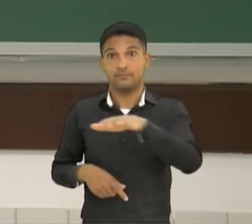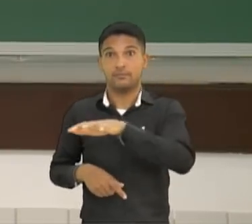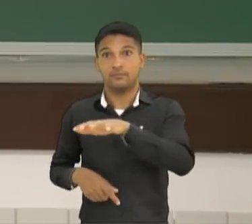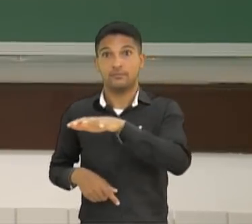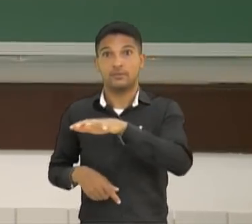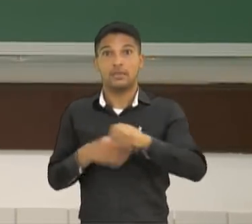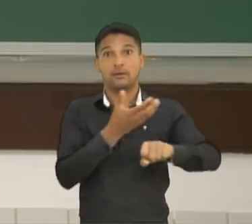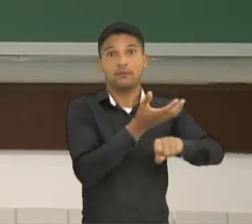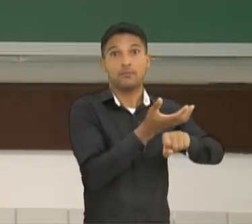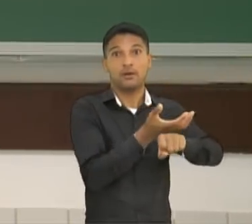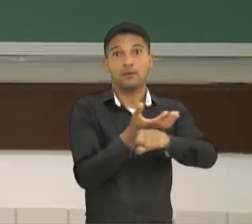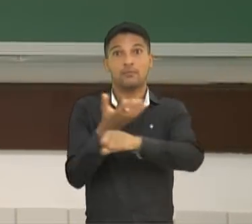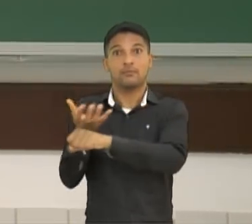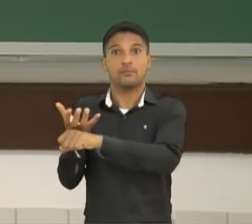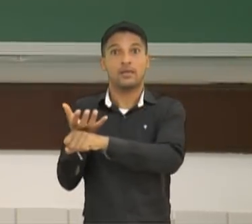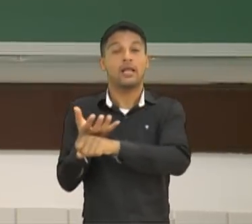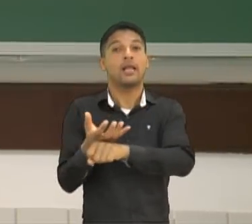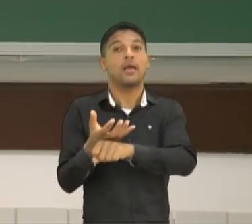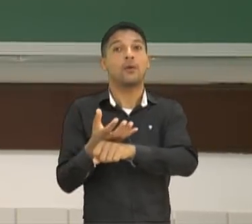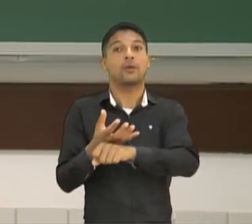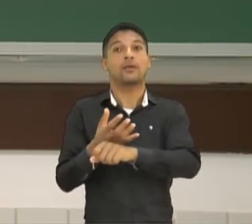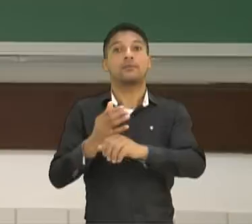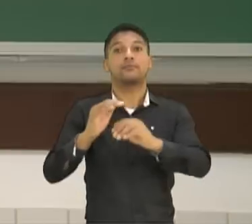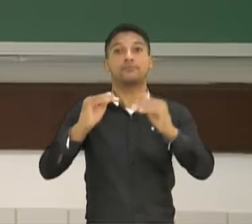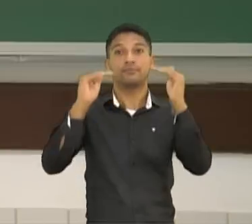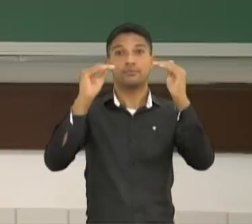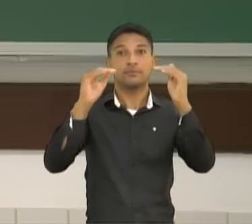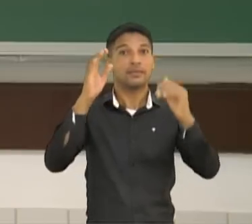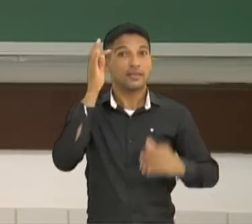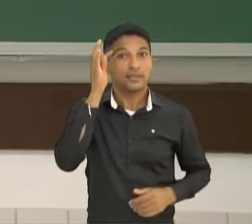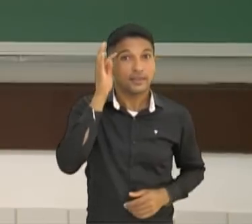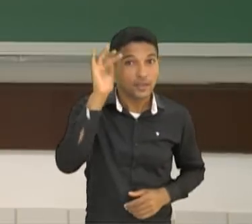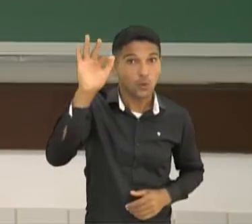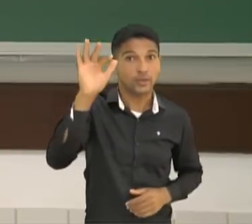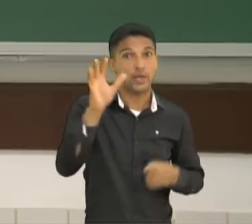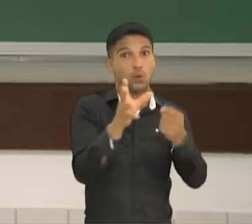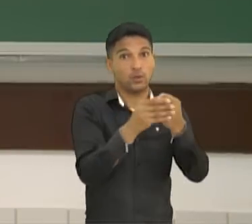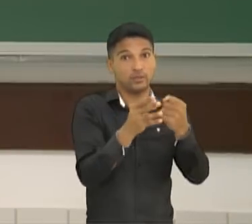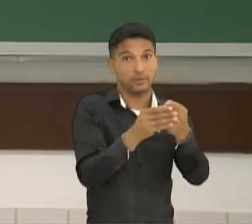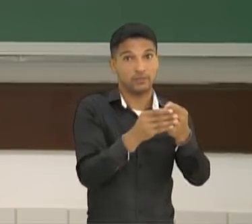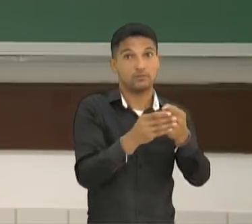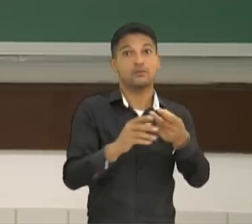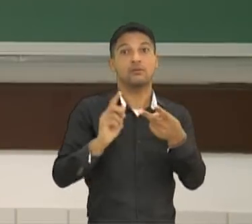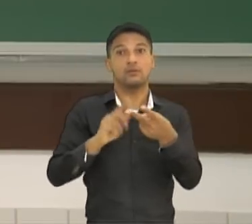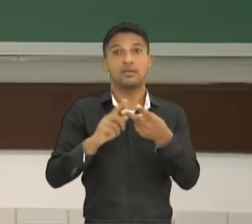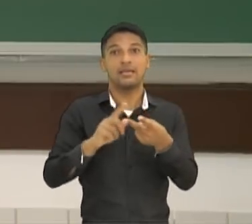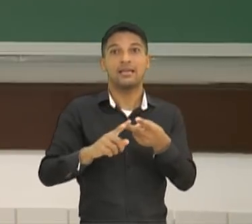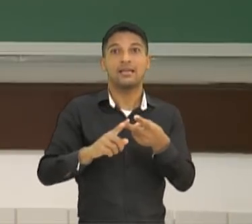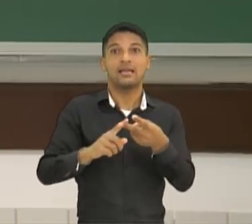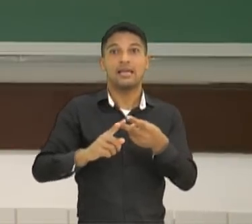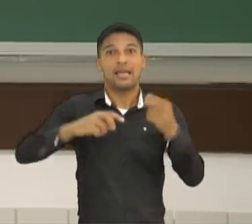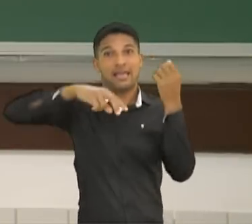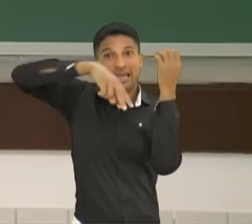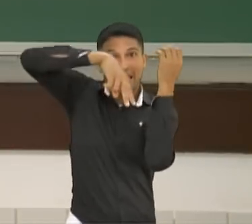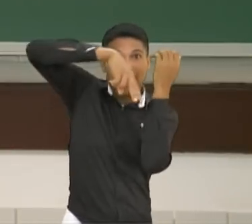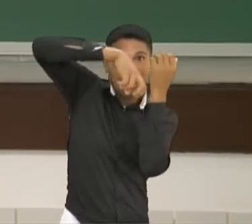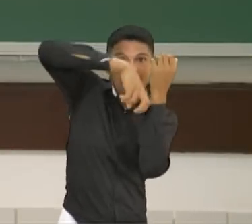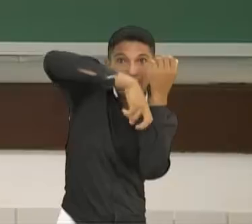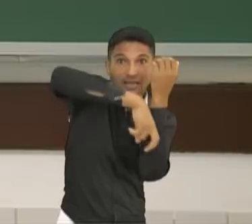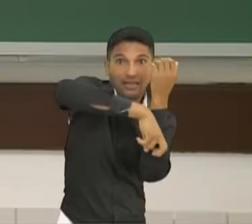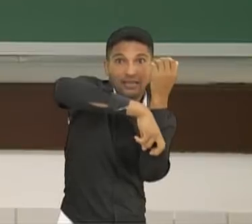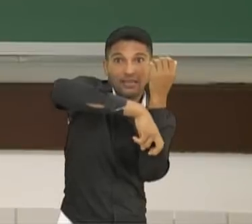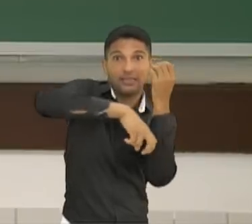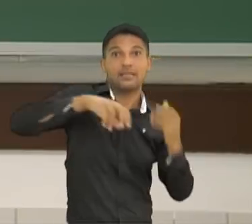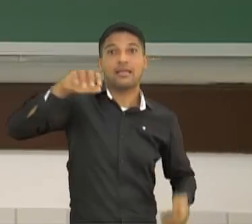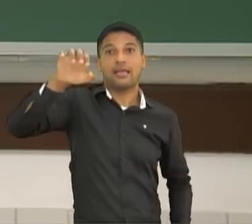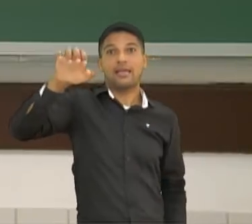a própria teoria do conhecimento que nós estamos estudando, tá? A epistemologia e a metodologia científica. A